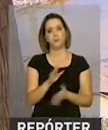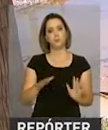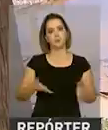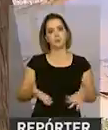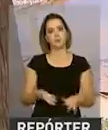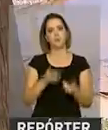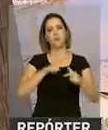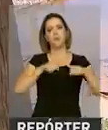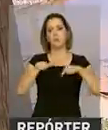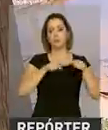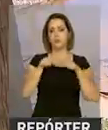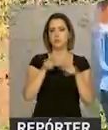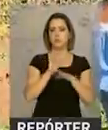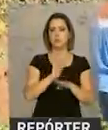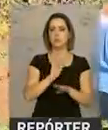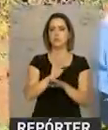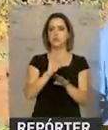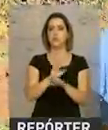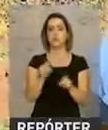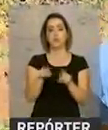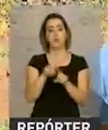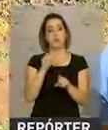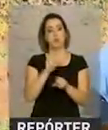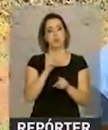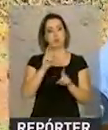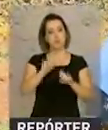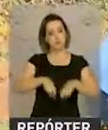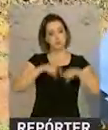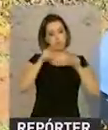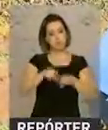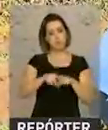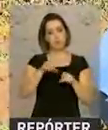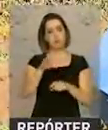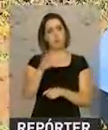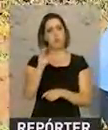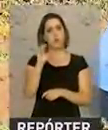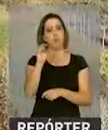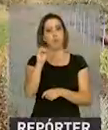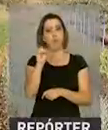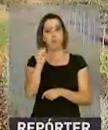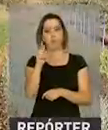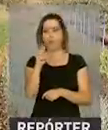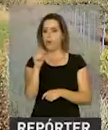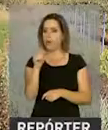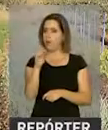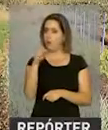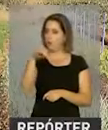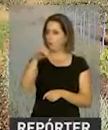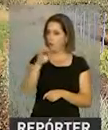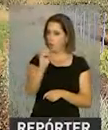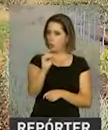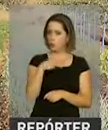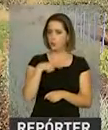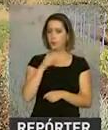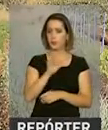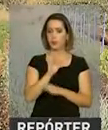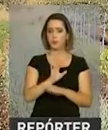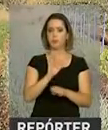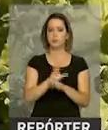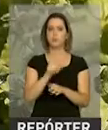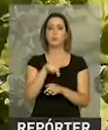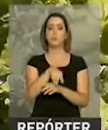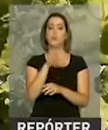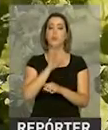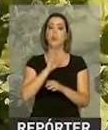ações voltadas à agroecologia e à produção orgânica de alimentos, como as CSAs, faz parte de uma política nacional do